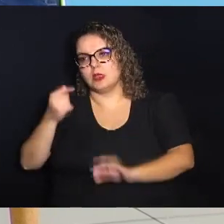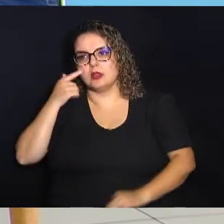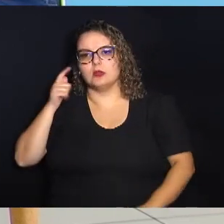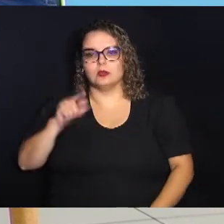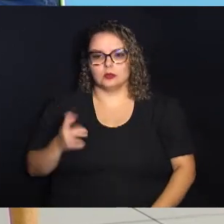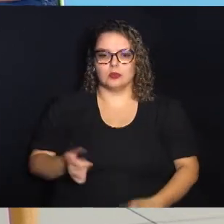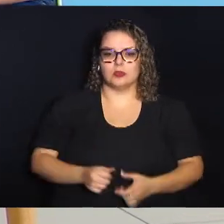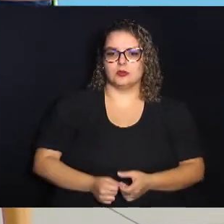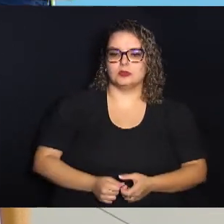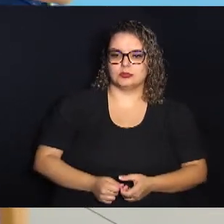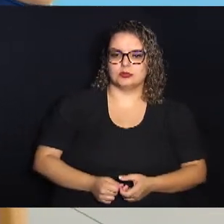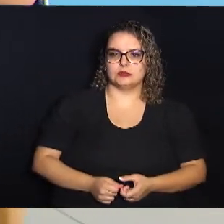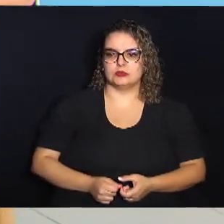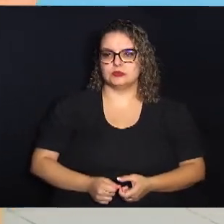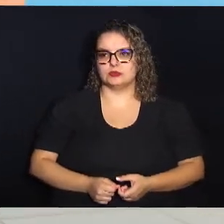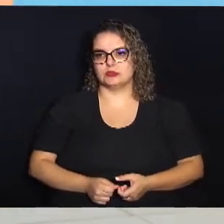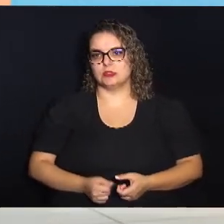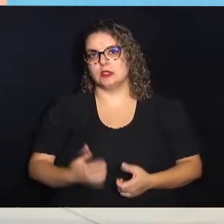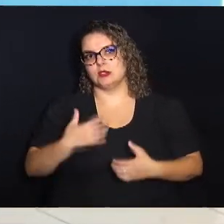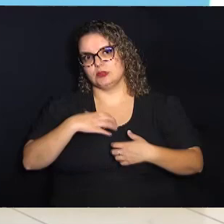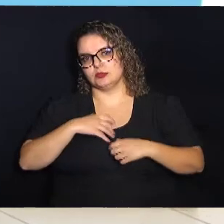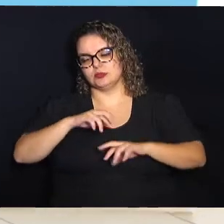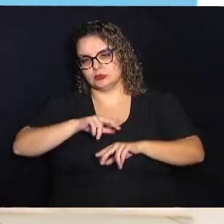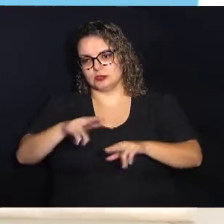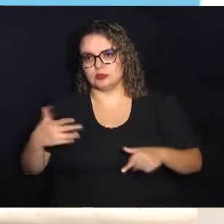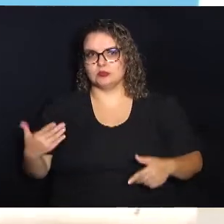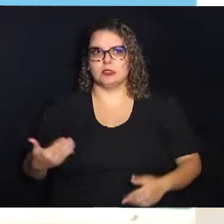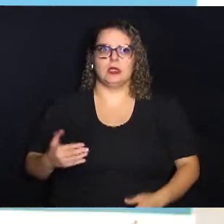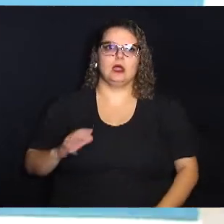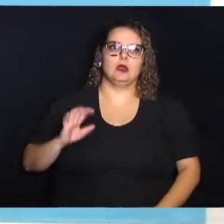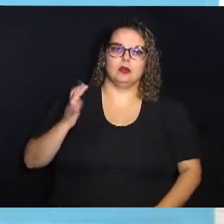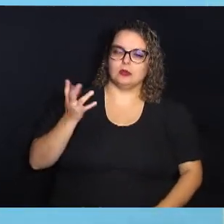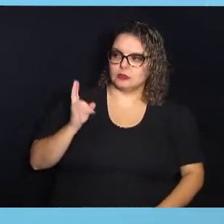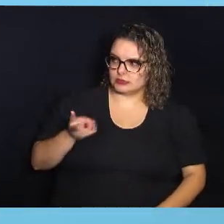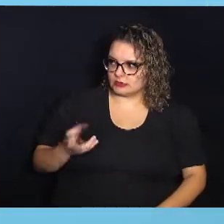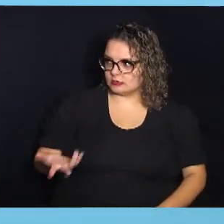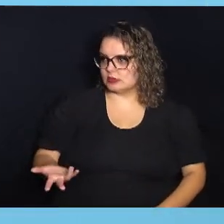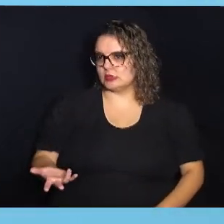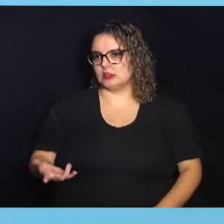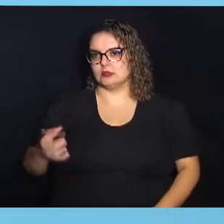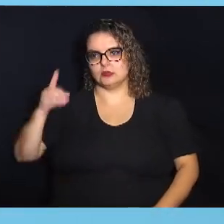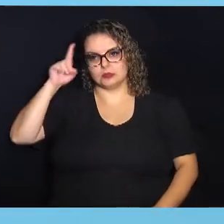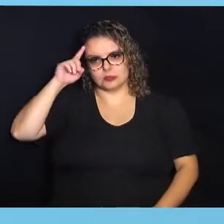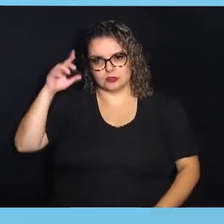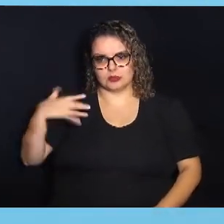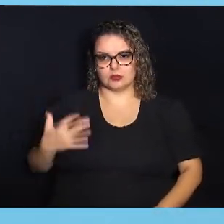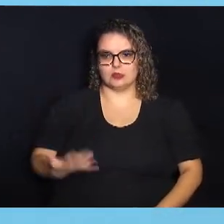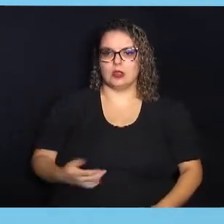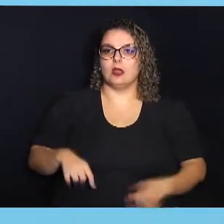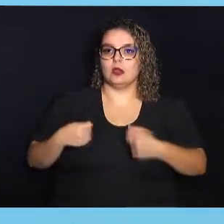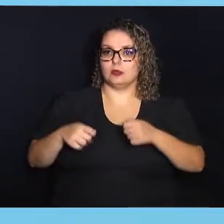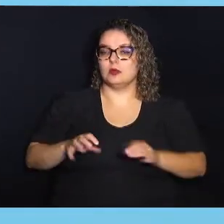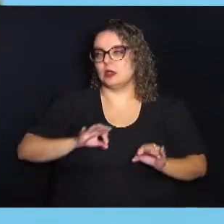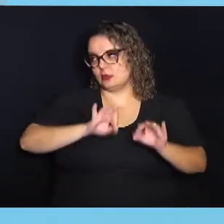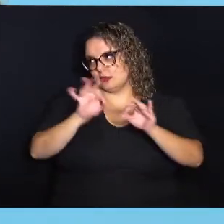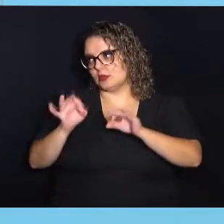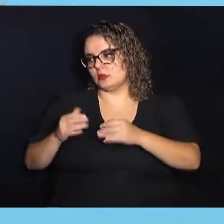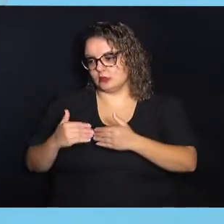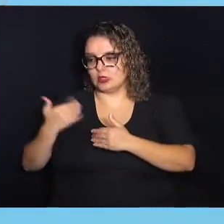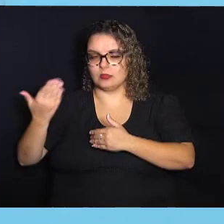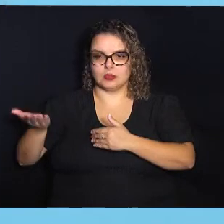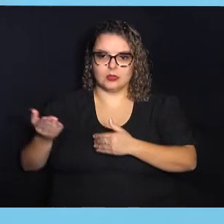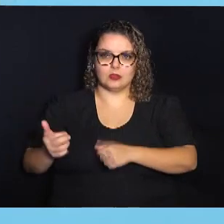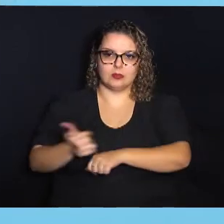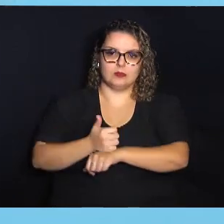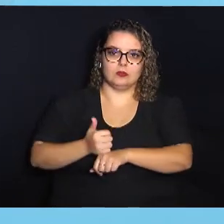Claro, porque quando as questões emocionais elas estão muito frequentes, muito presentes no dia a dia, precisa fazer um acompanhamento externo, né,